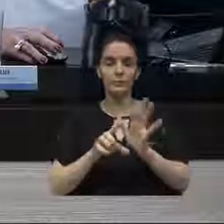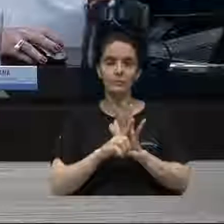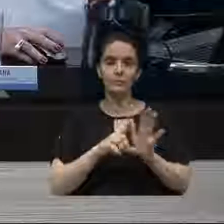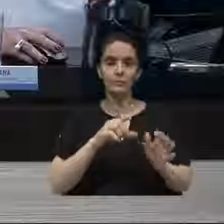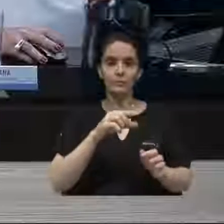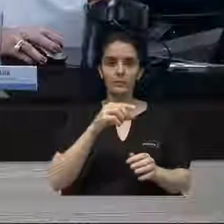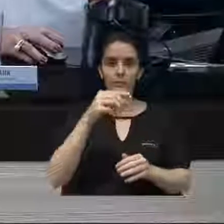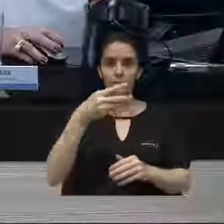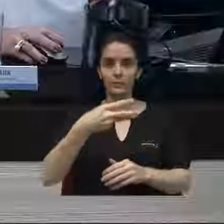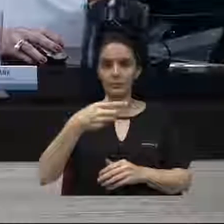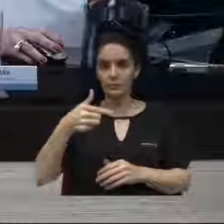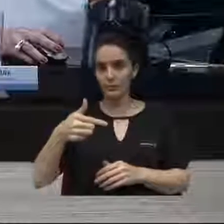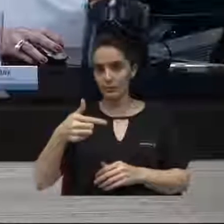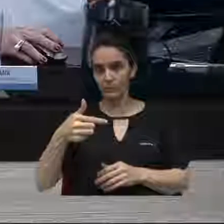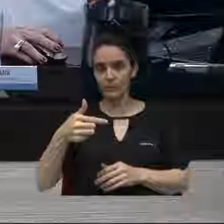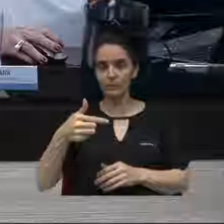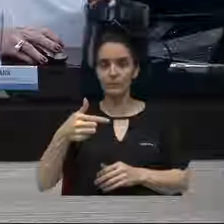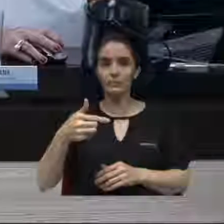número